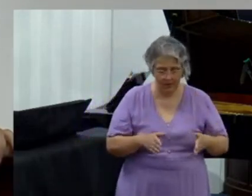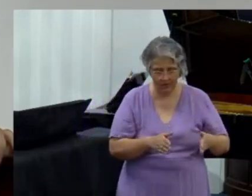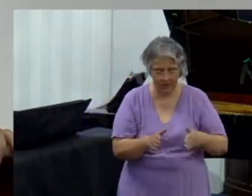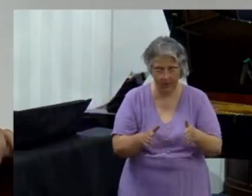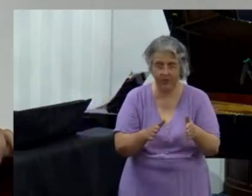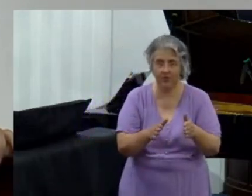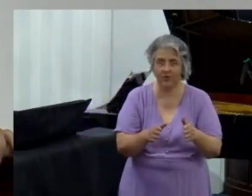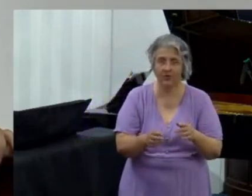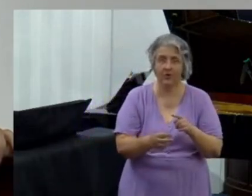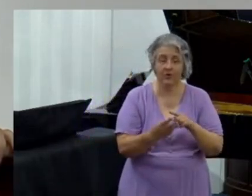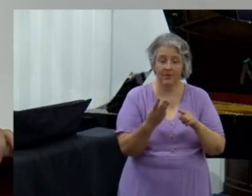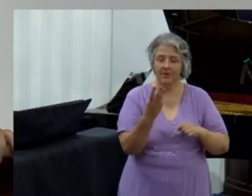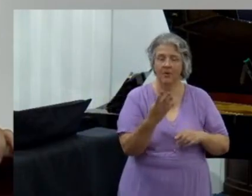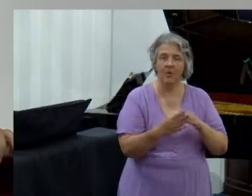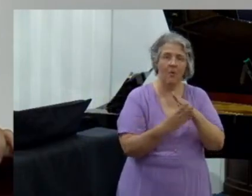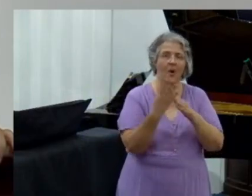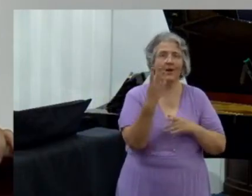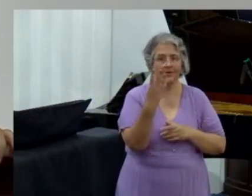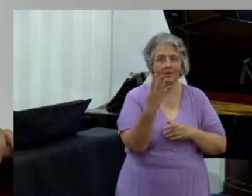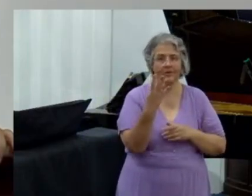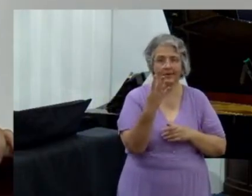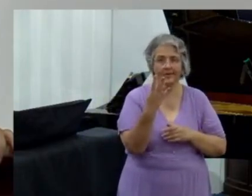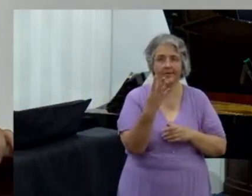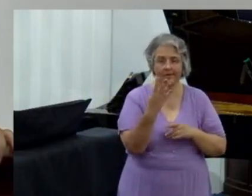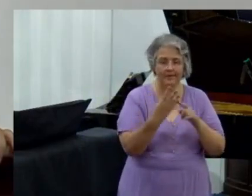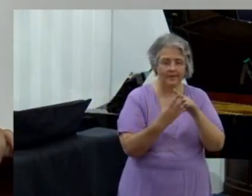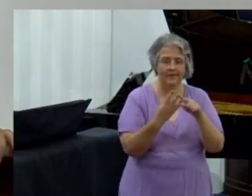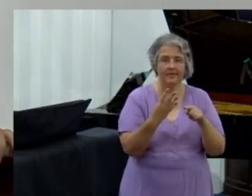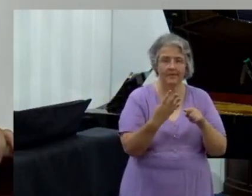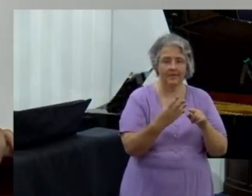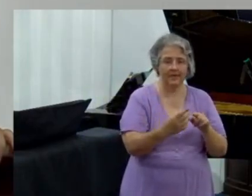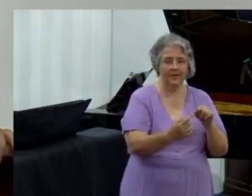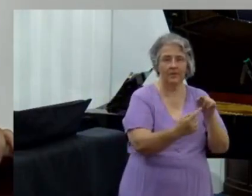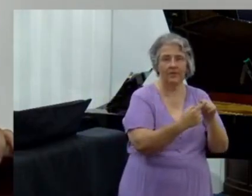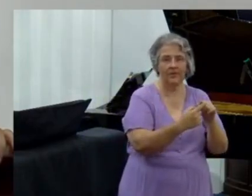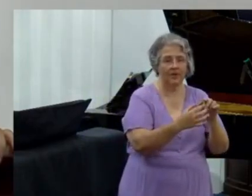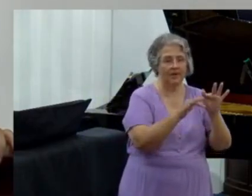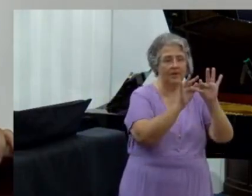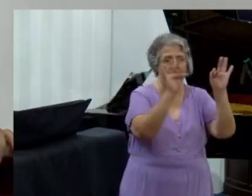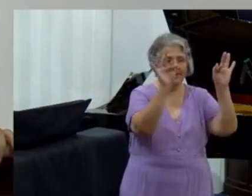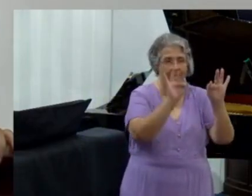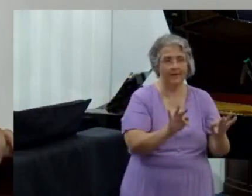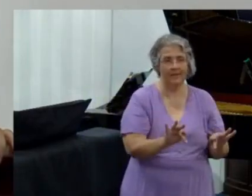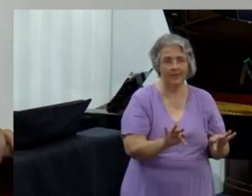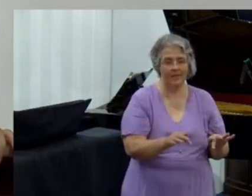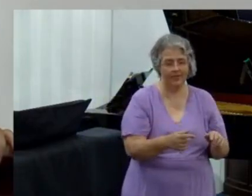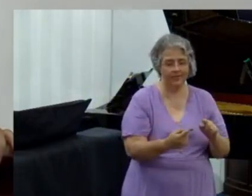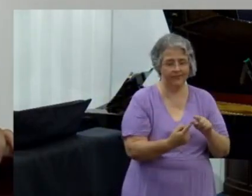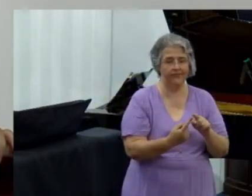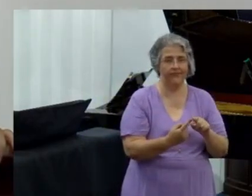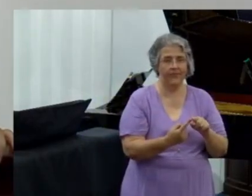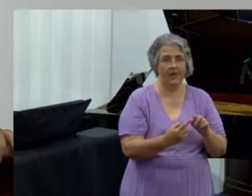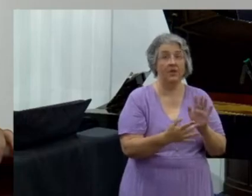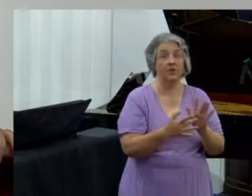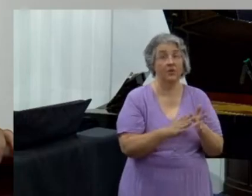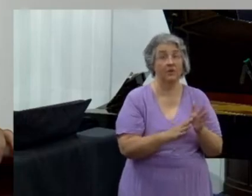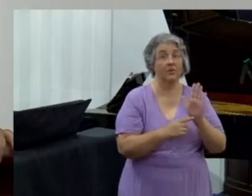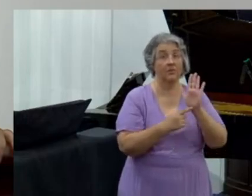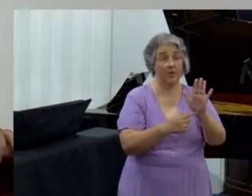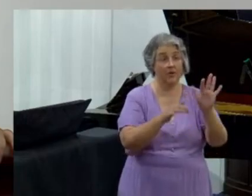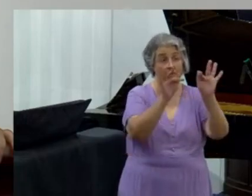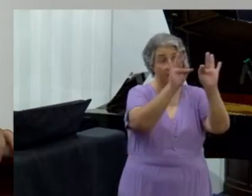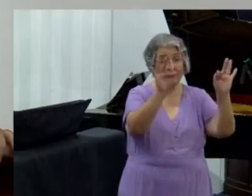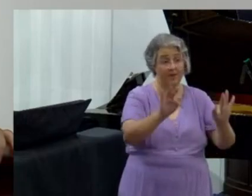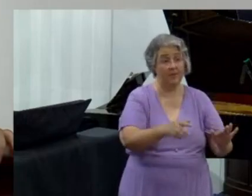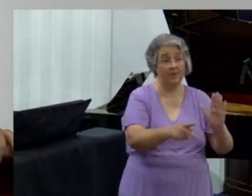enxergar 4 coisas que Jesus Cristo faz em relação ao templo. A primeira delas é: Jesus Cristo mostra que o templo é